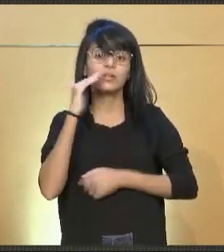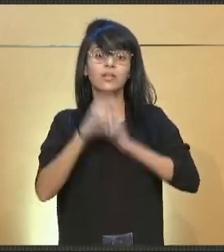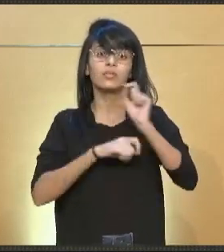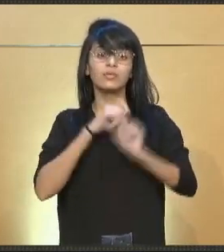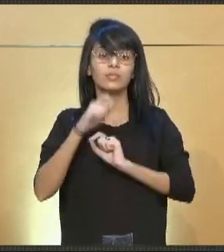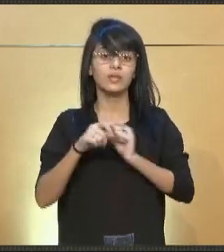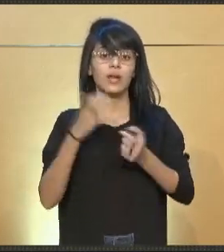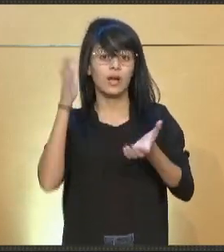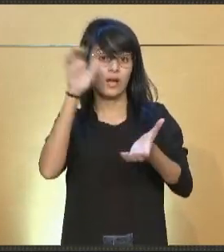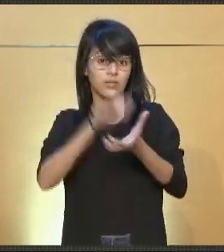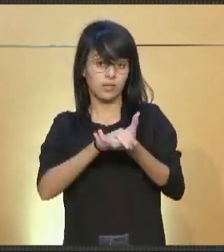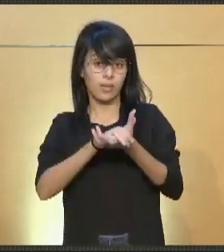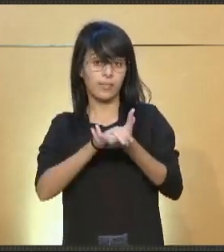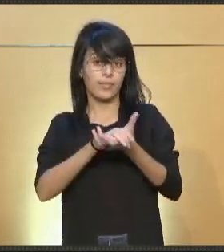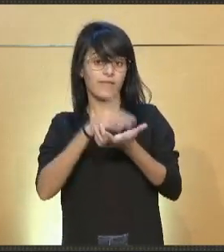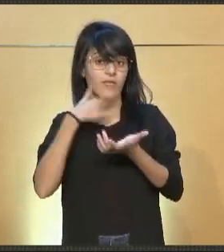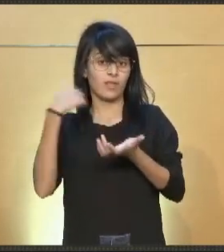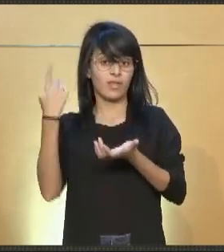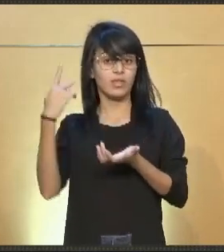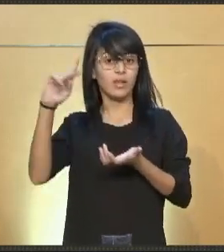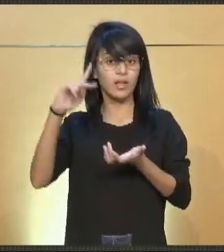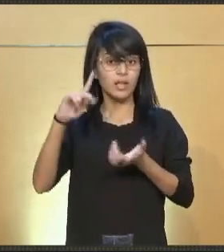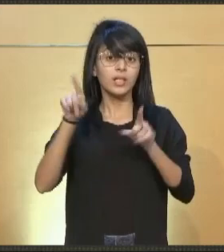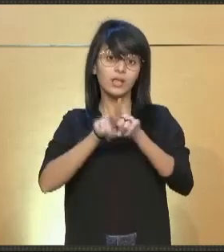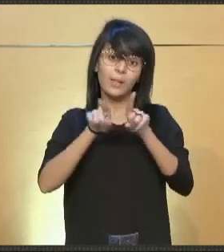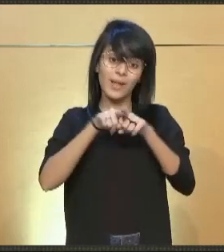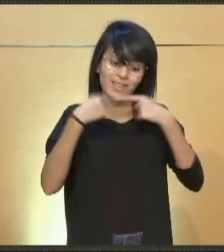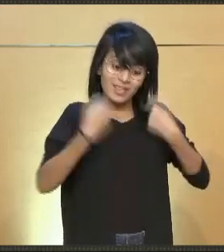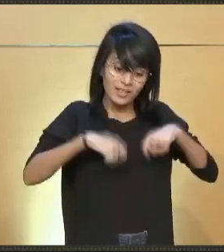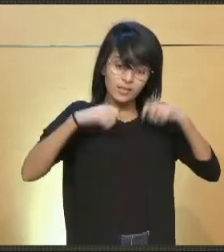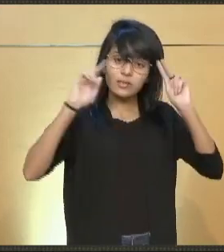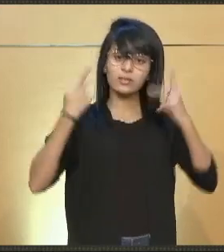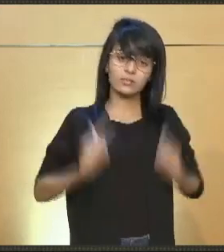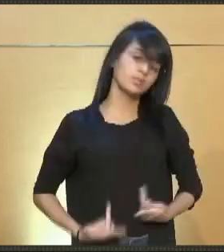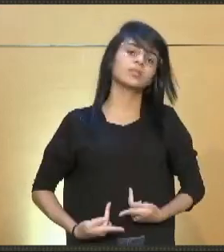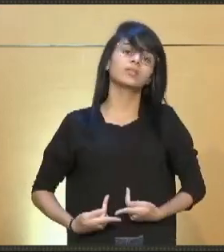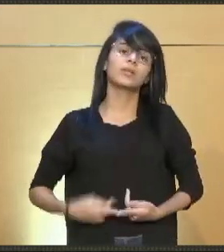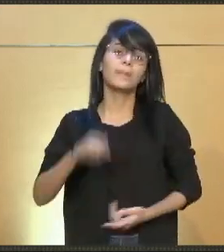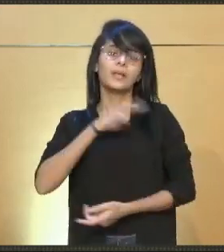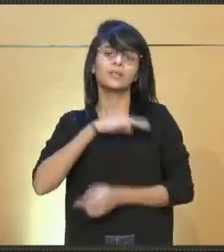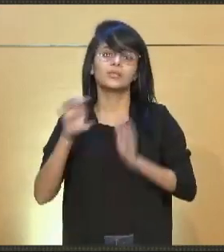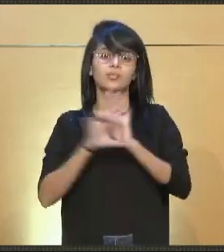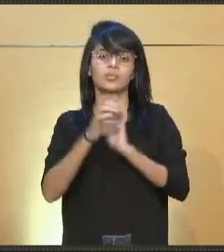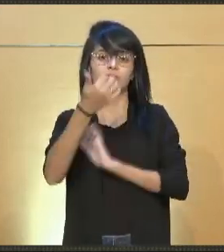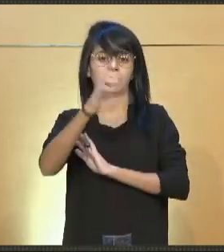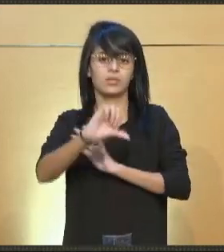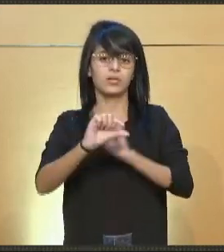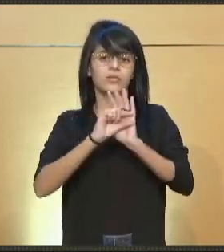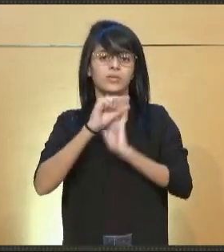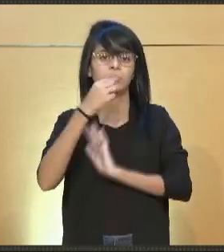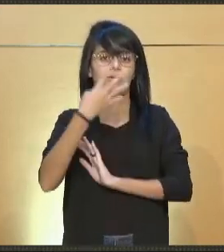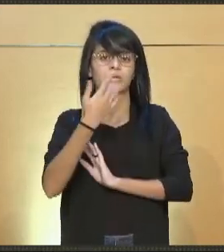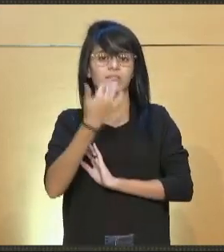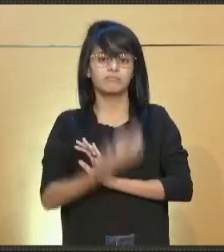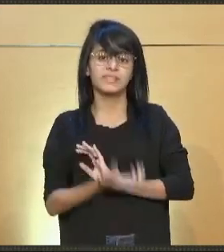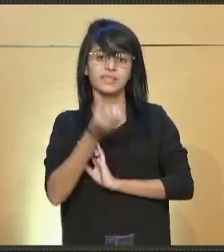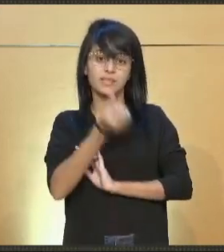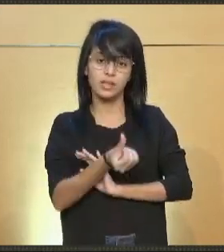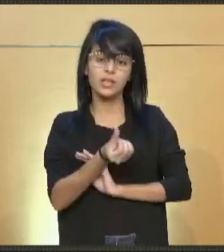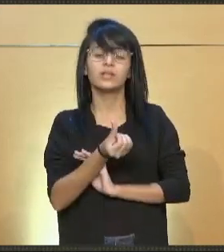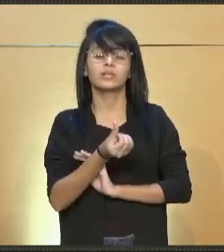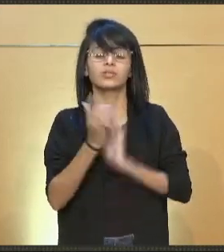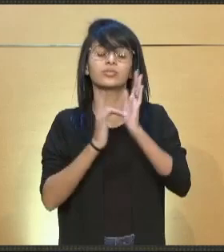casamento é a vontade divina e uma necessidade humana. Consequentemente, Mateus 19, do 4 a 6, Jesus diz algo